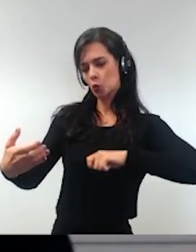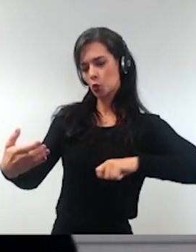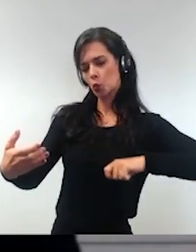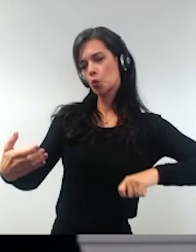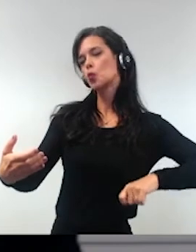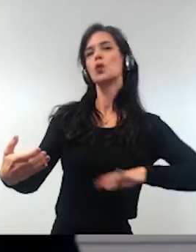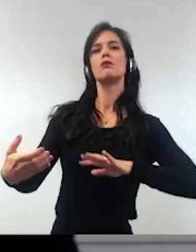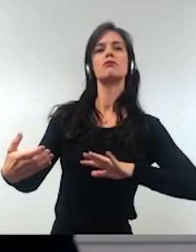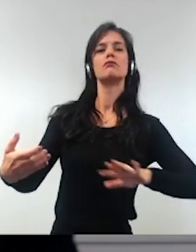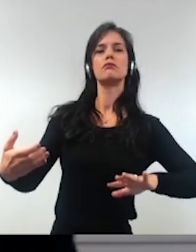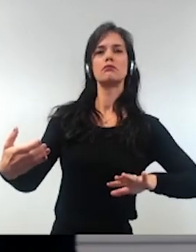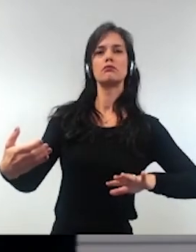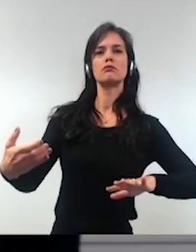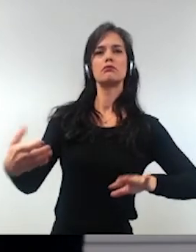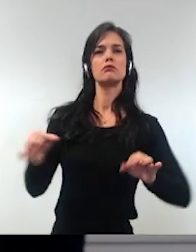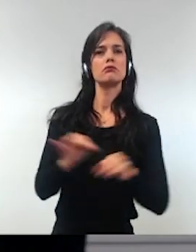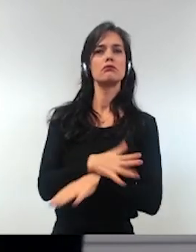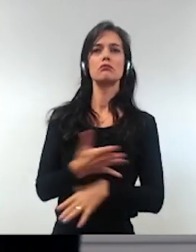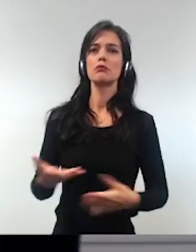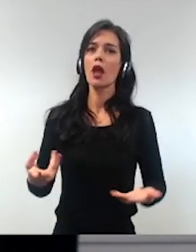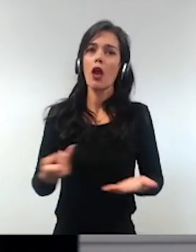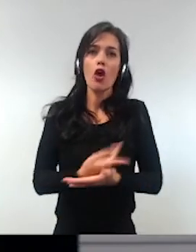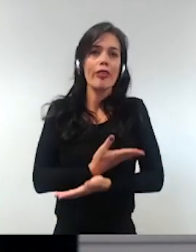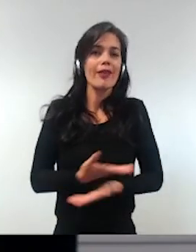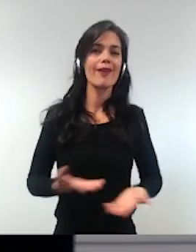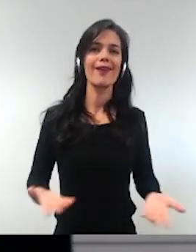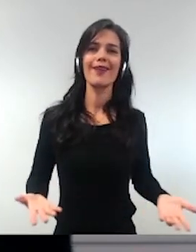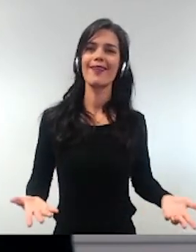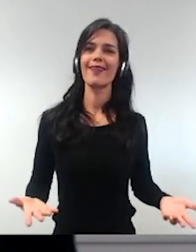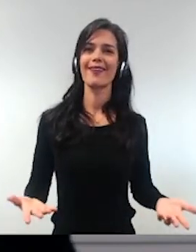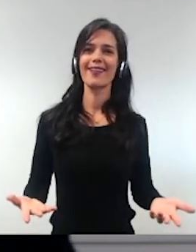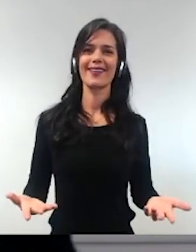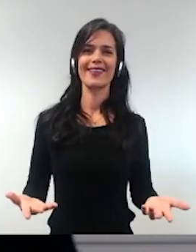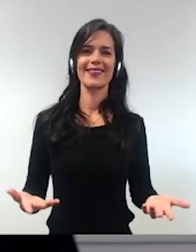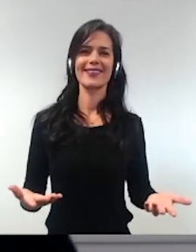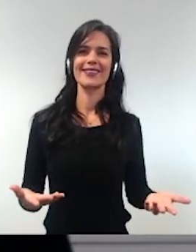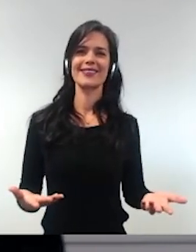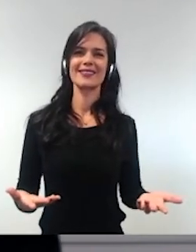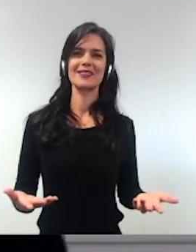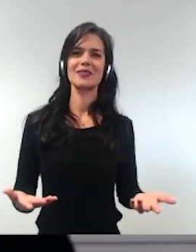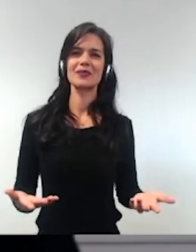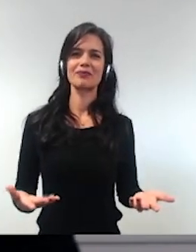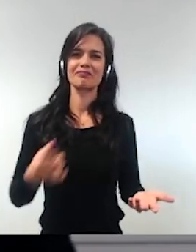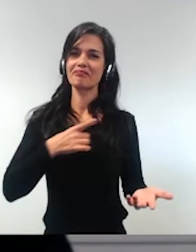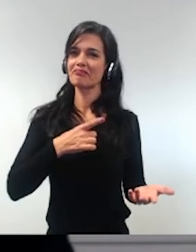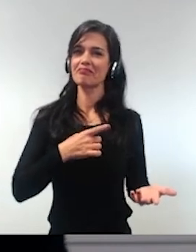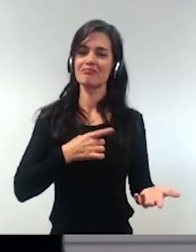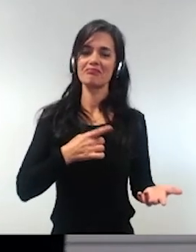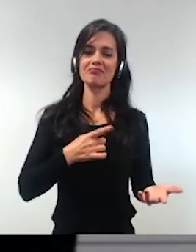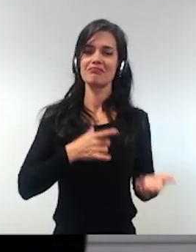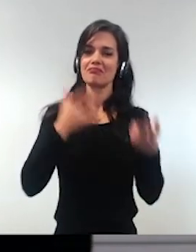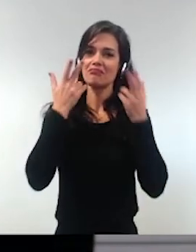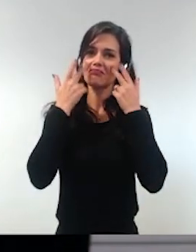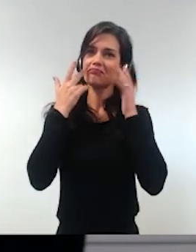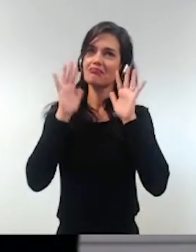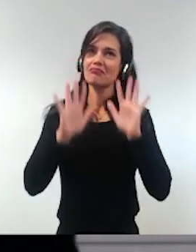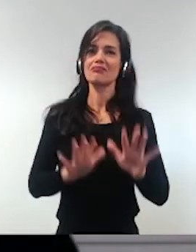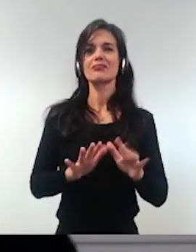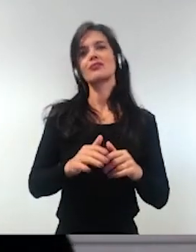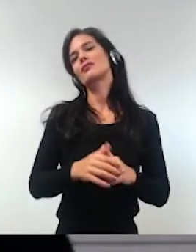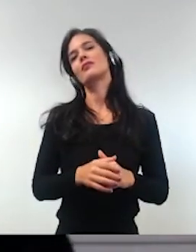tudo é transcrito e as coisas funcionam com uma certa regularidade.